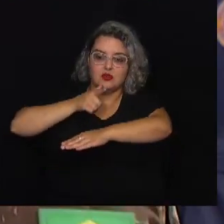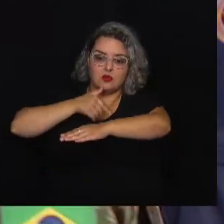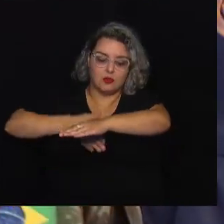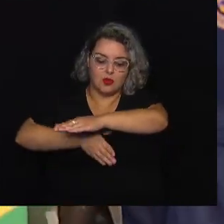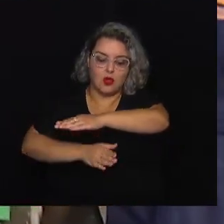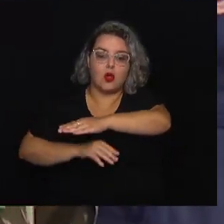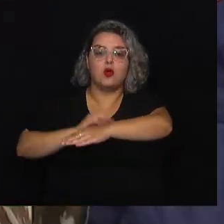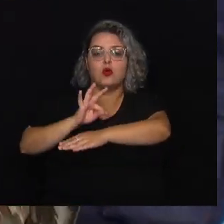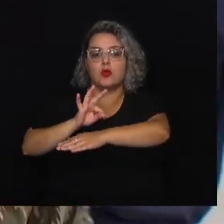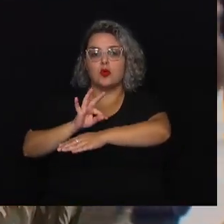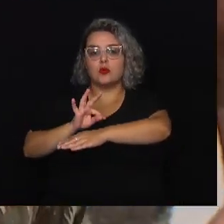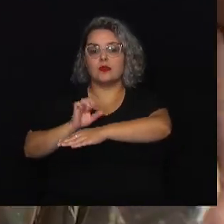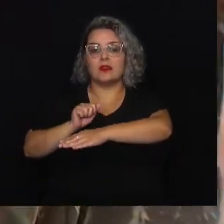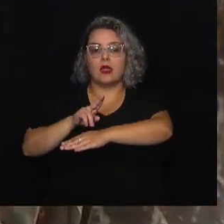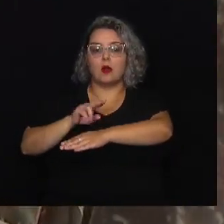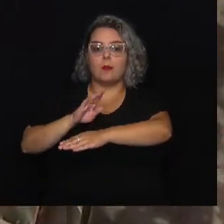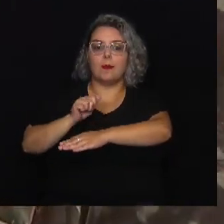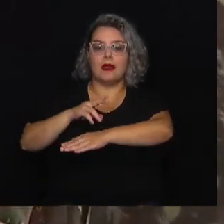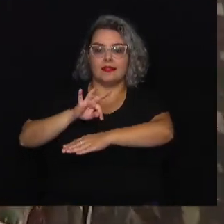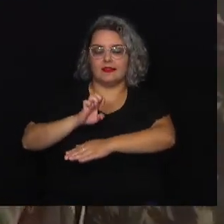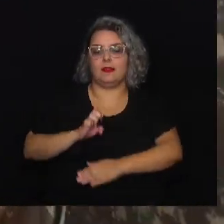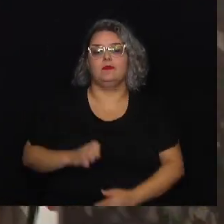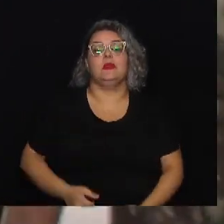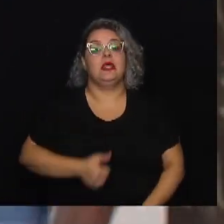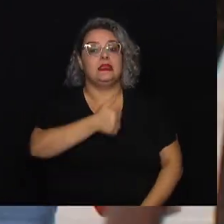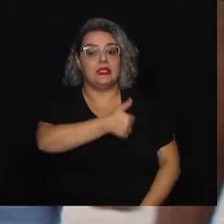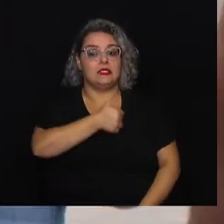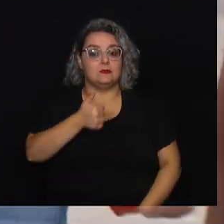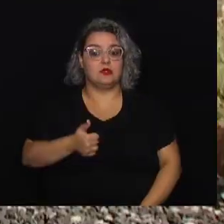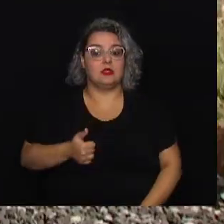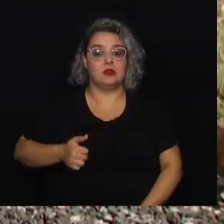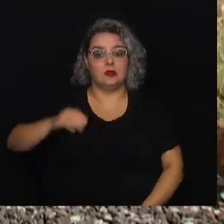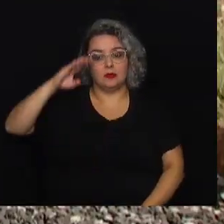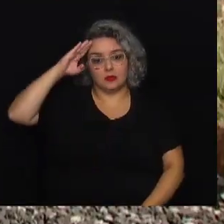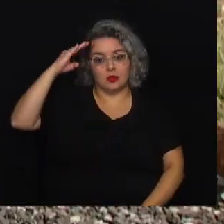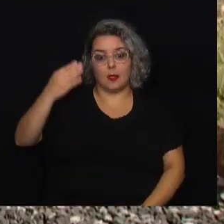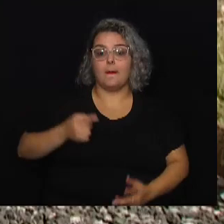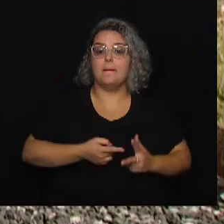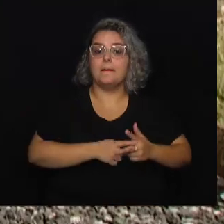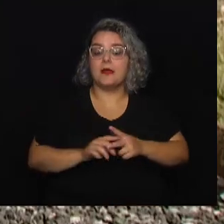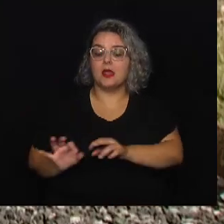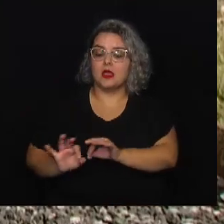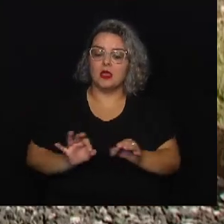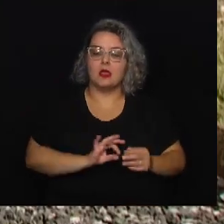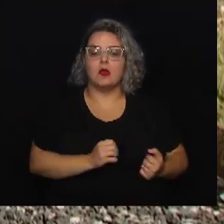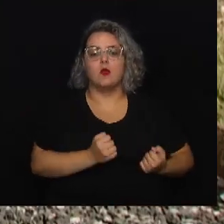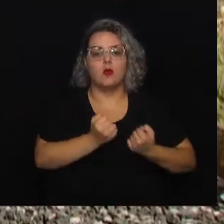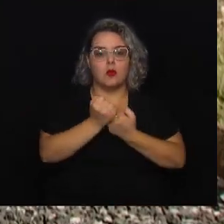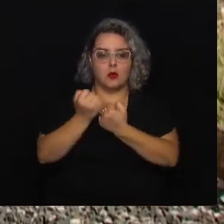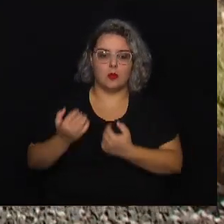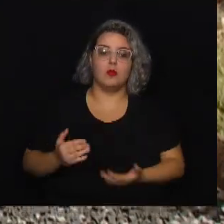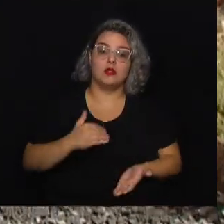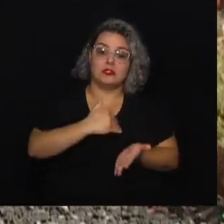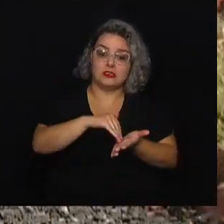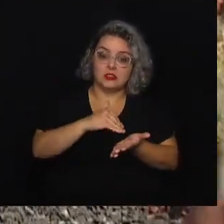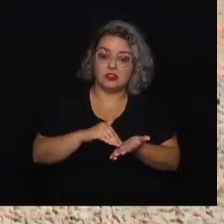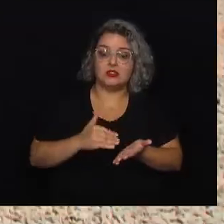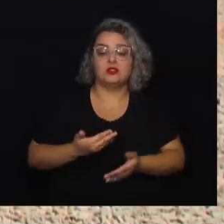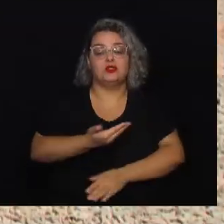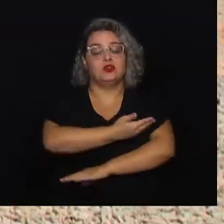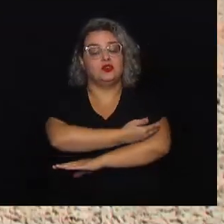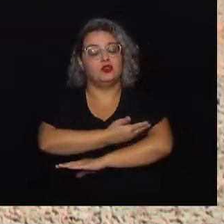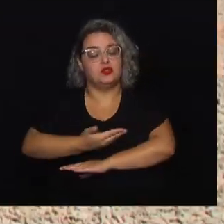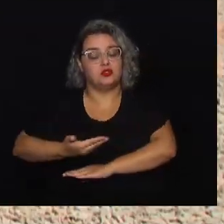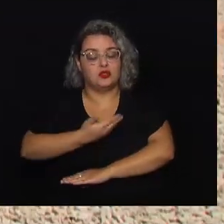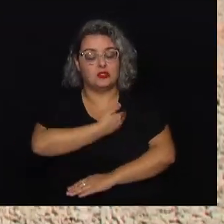sob o comando da 11ª Brigada de Infantaria Mecânica, com apoio da Secretaria Municipal de Serviços Públicos,